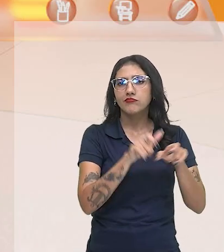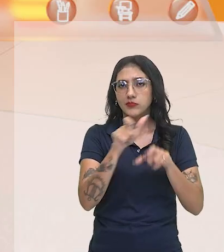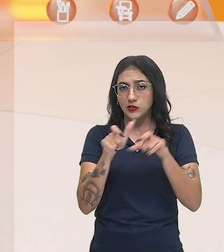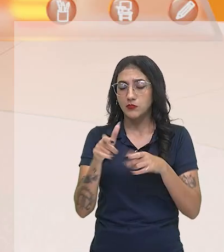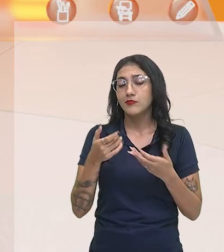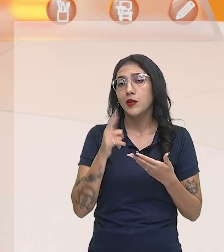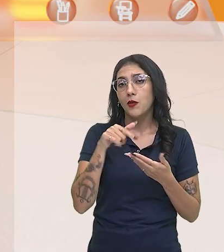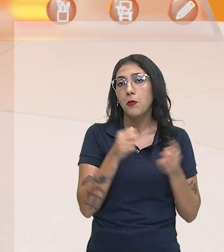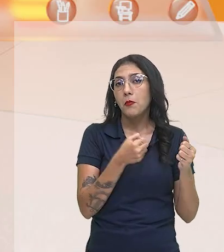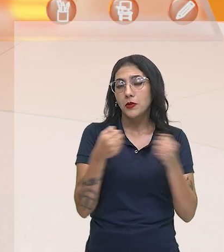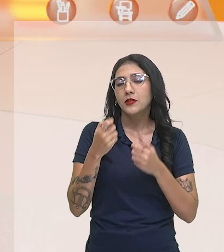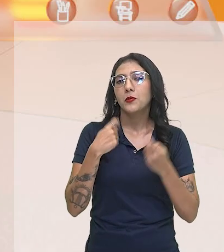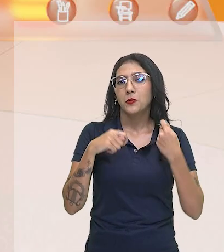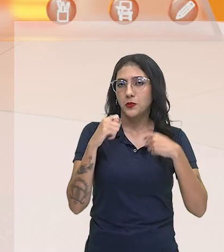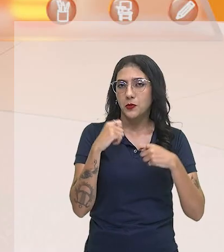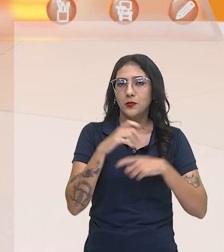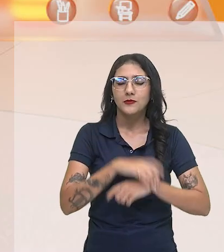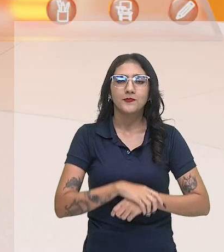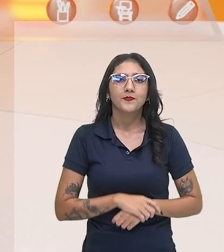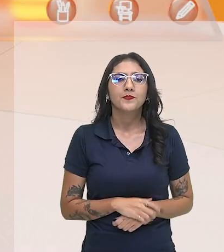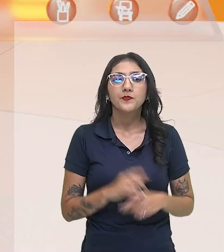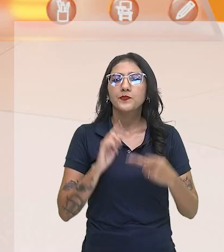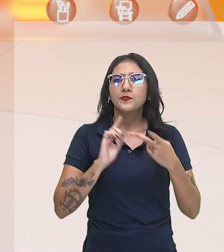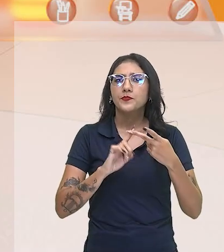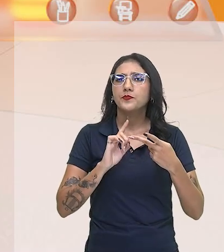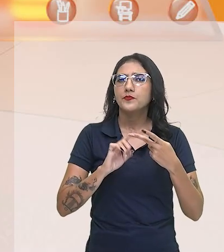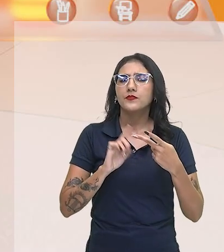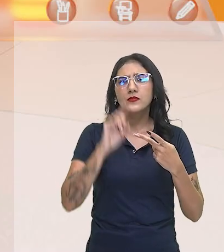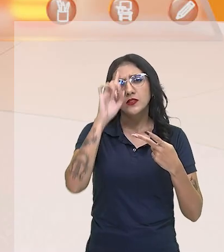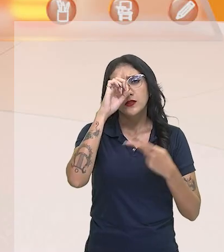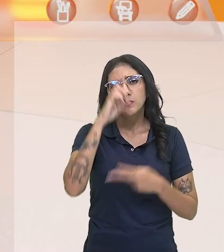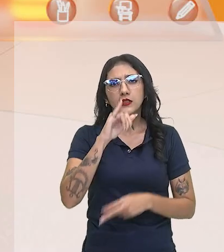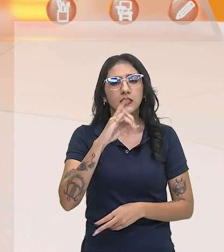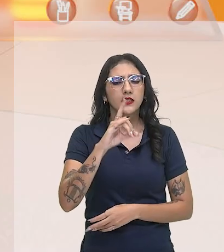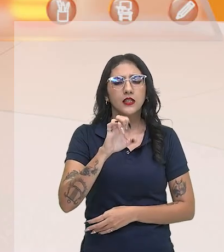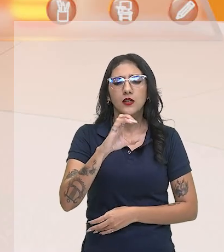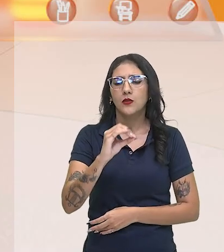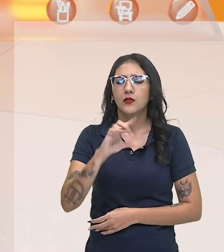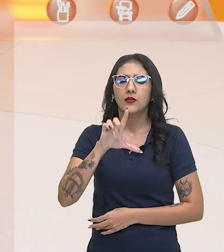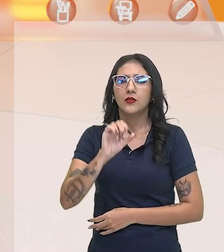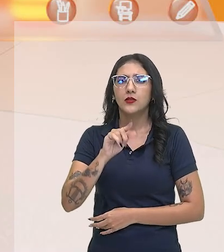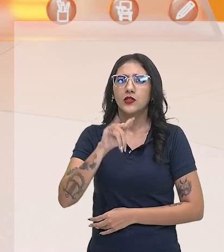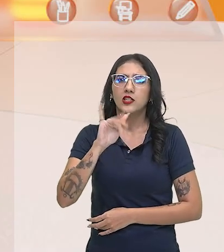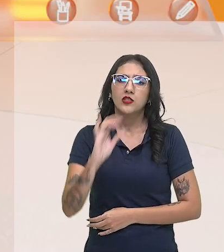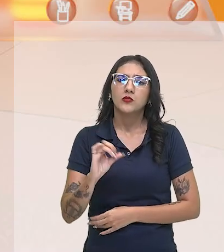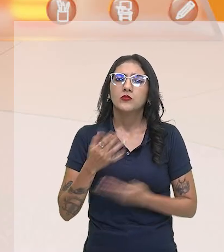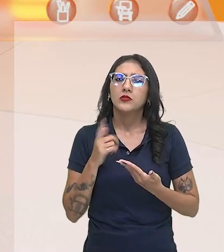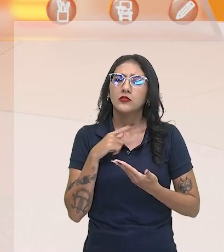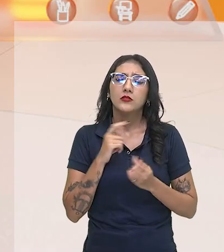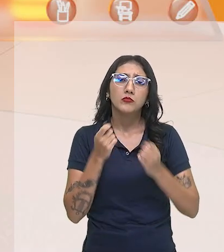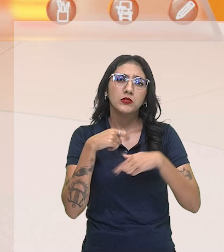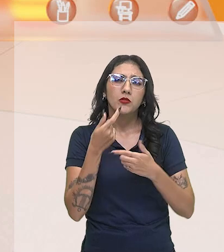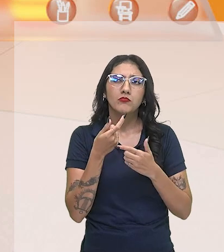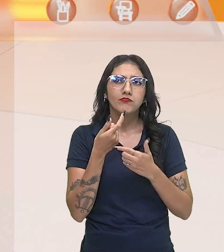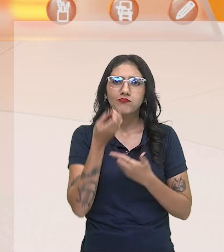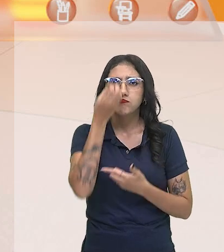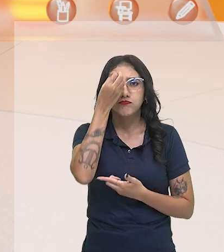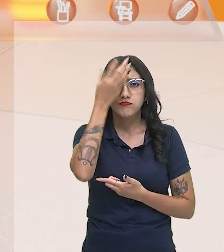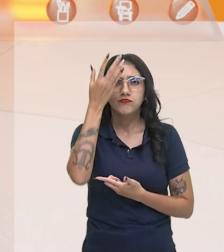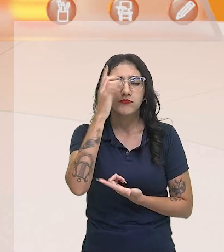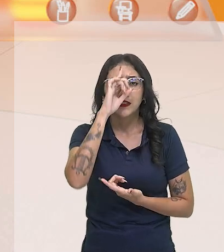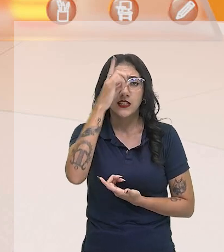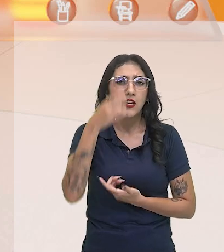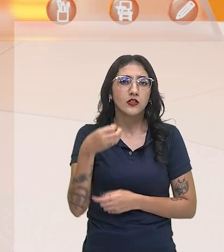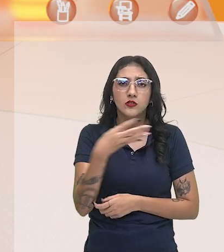econômico. O poder ideológico consiste na capacidade de influenciar a formação de ideias, né,